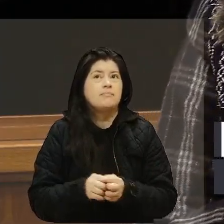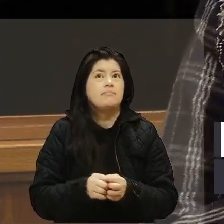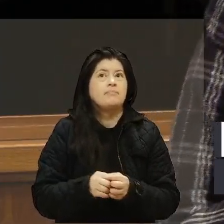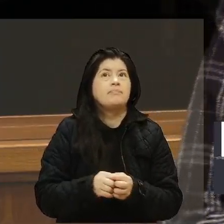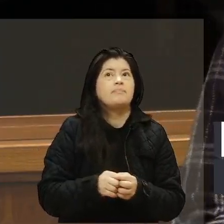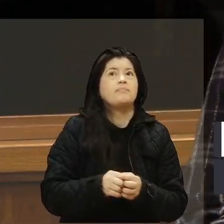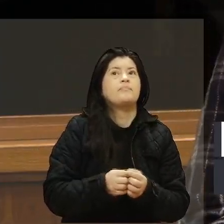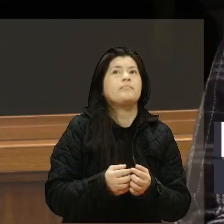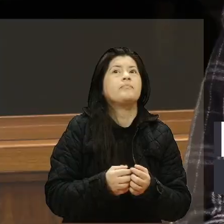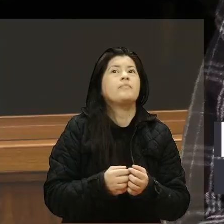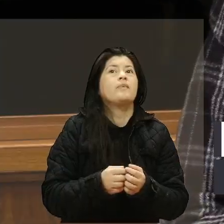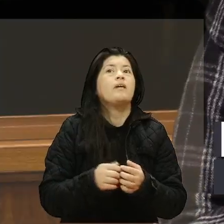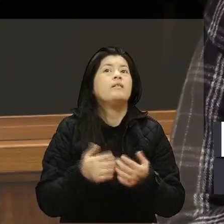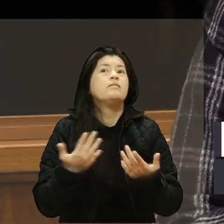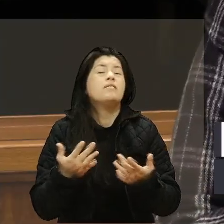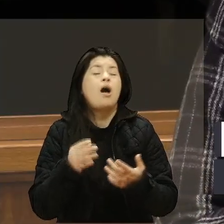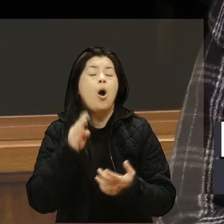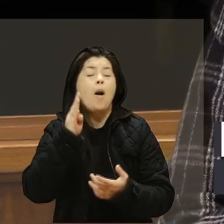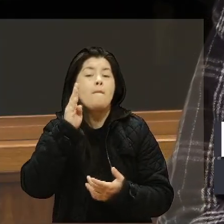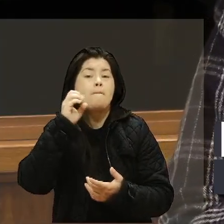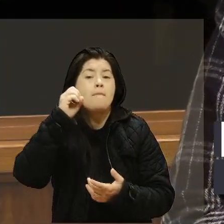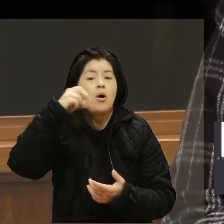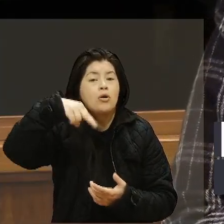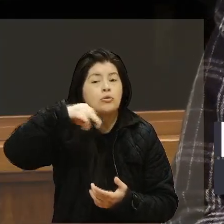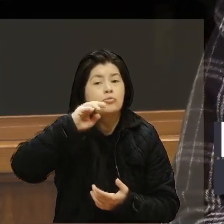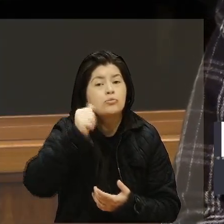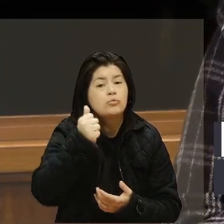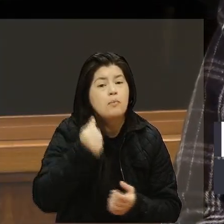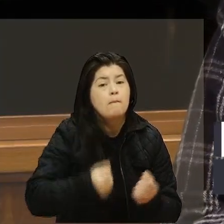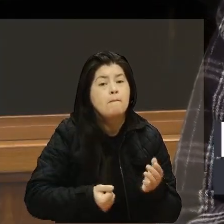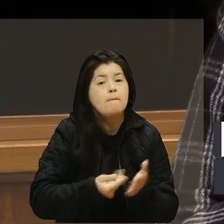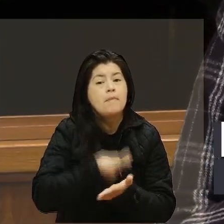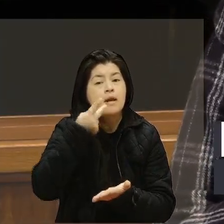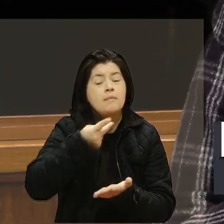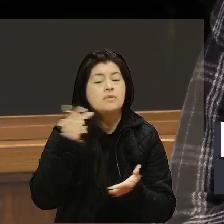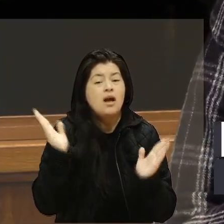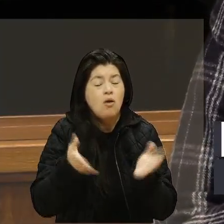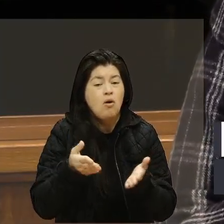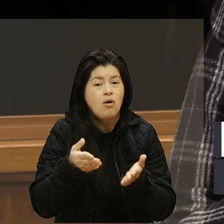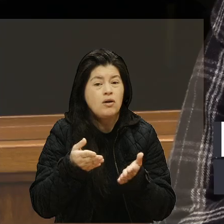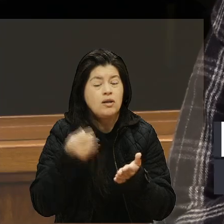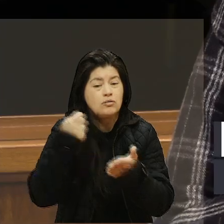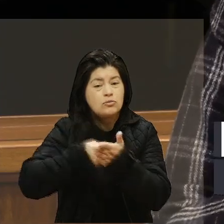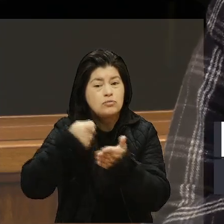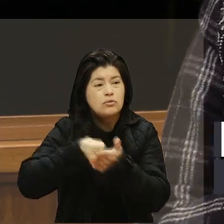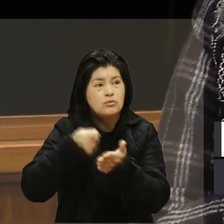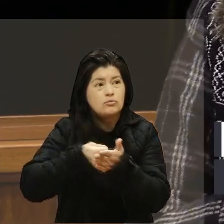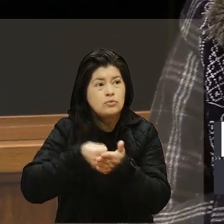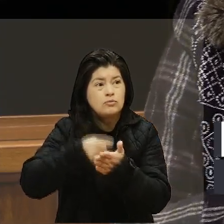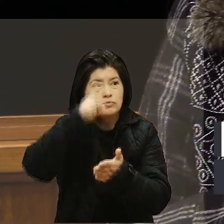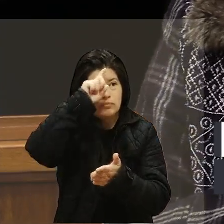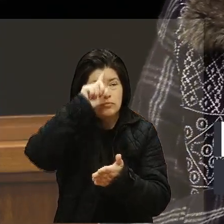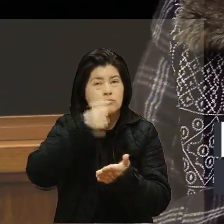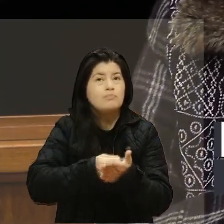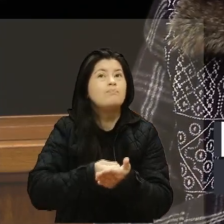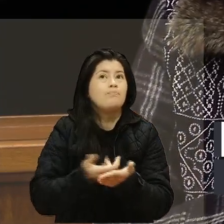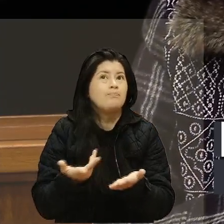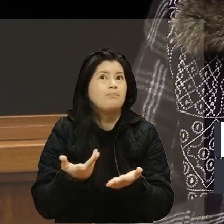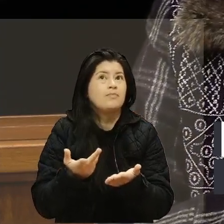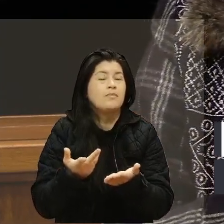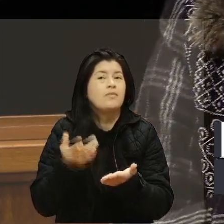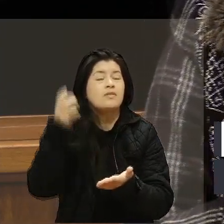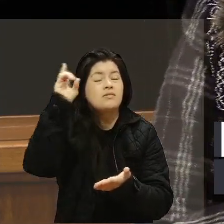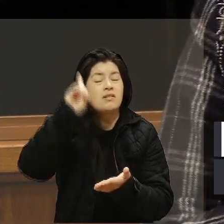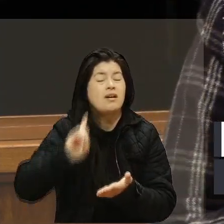bônus. Talvez o bônus nesse momento seja ter vivido uma ditadura, ter vivido um não Estado de